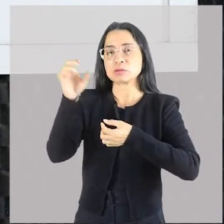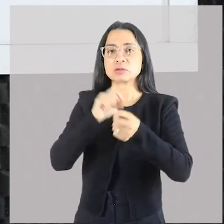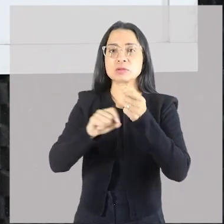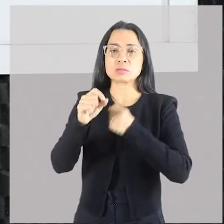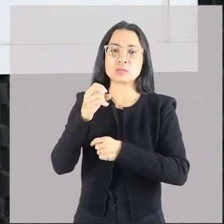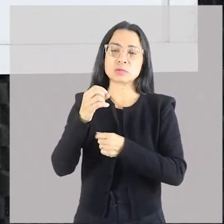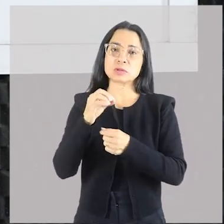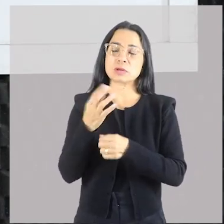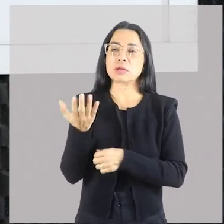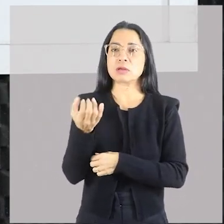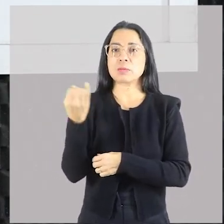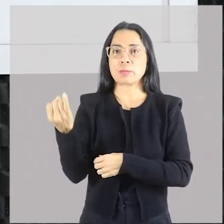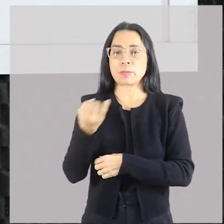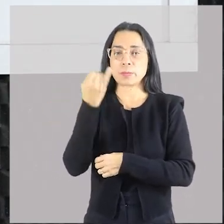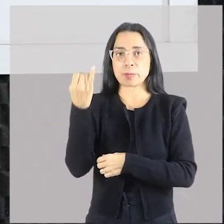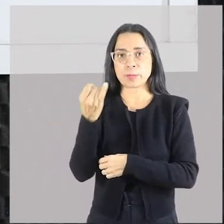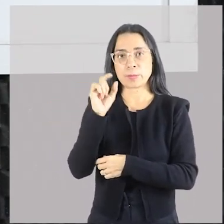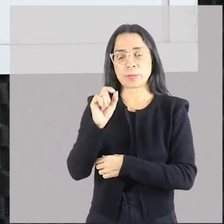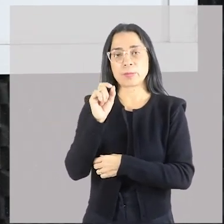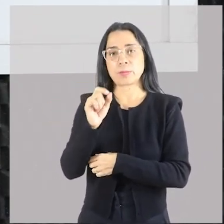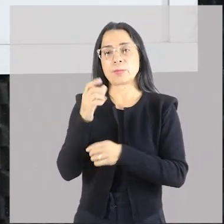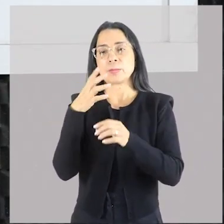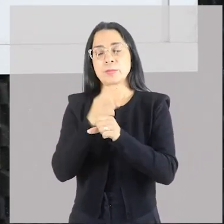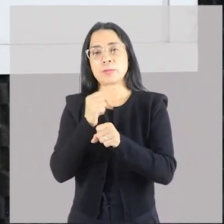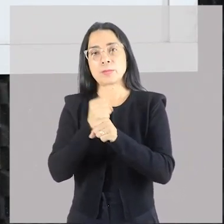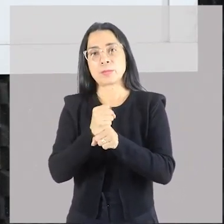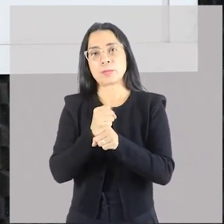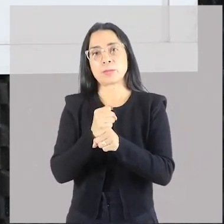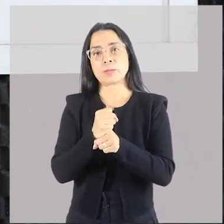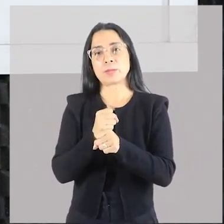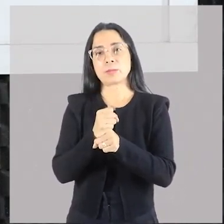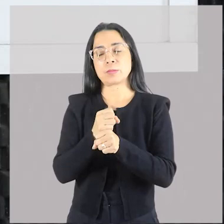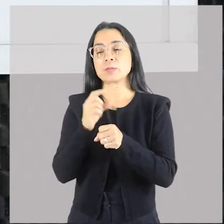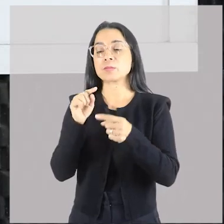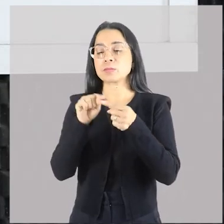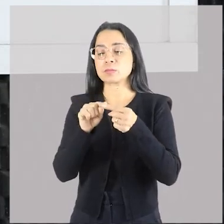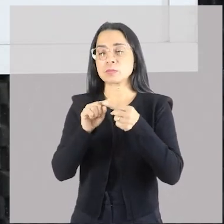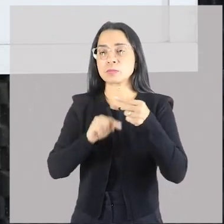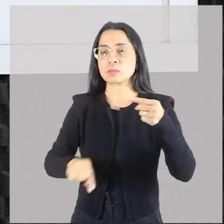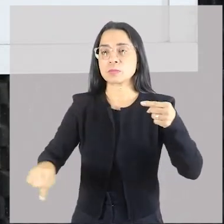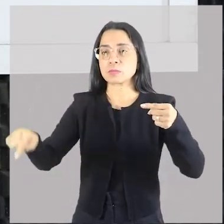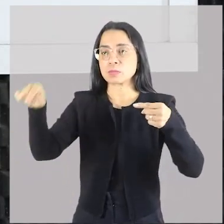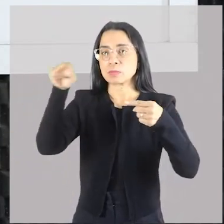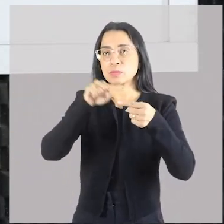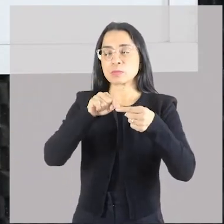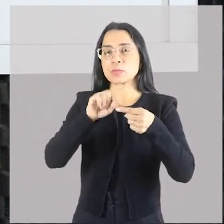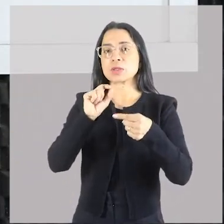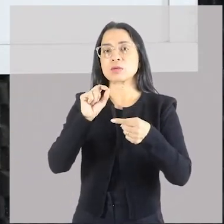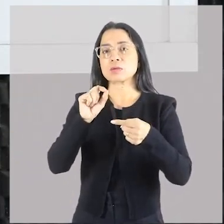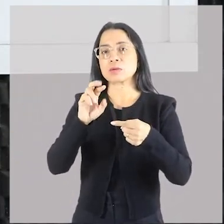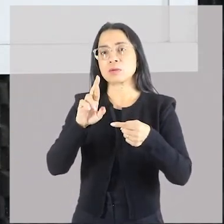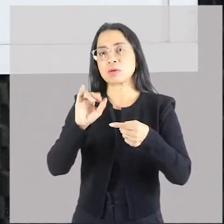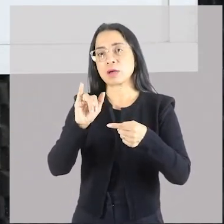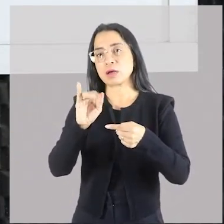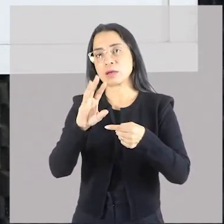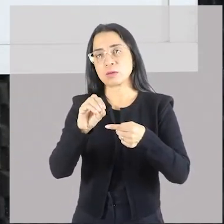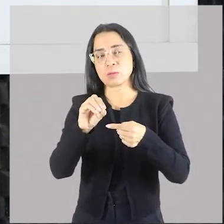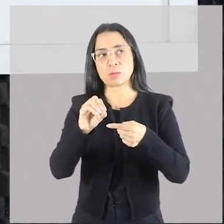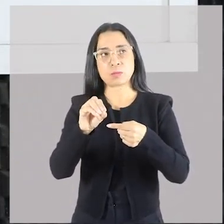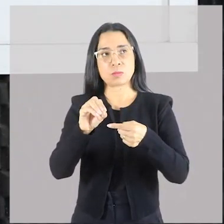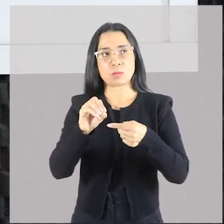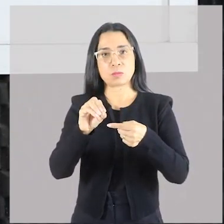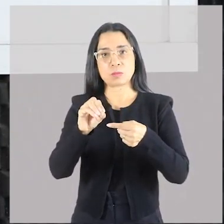muito importante para o cálculo de círculo, que é o raio, né? O raio é justamente